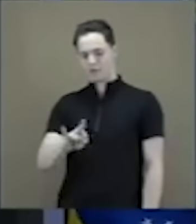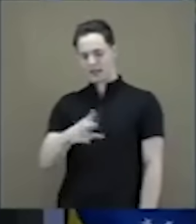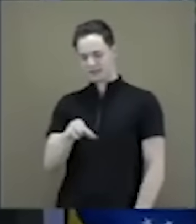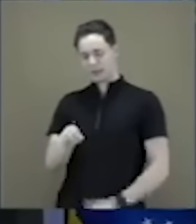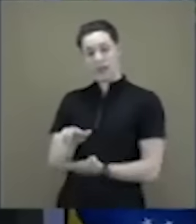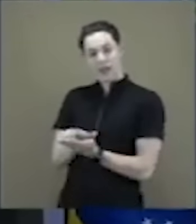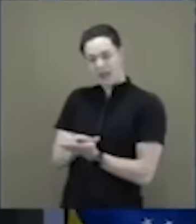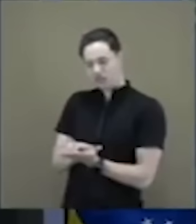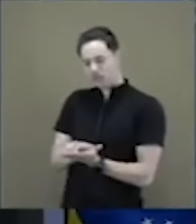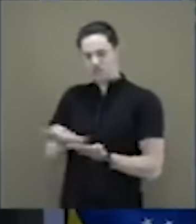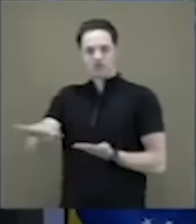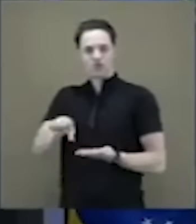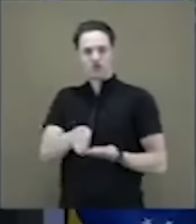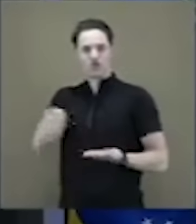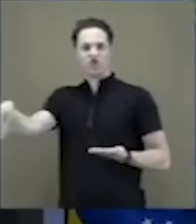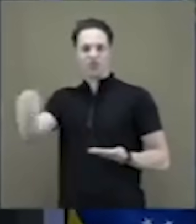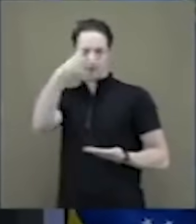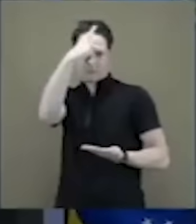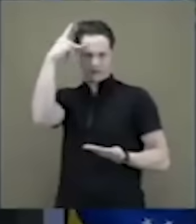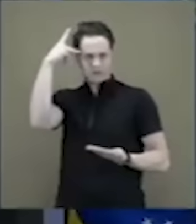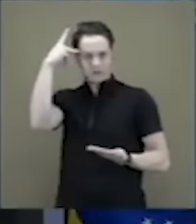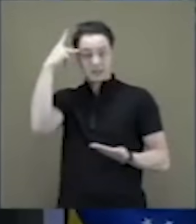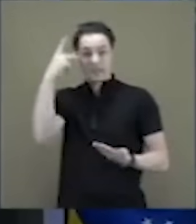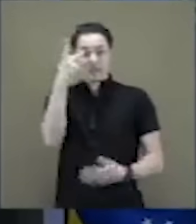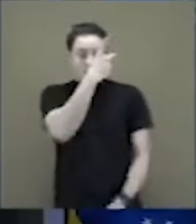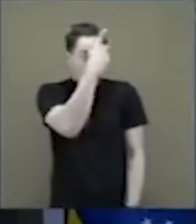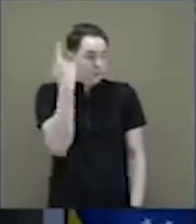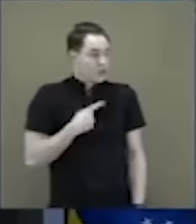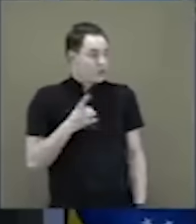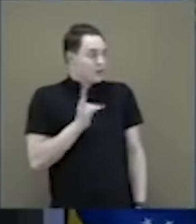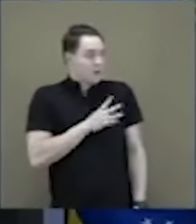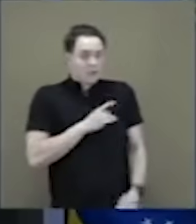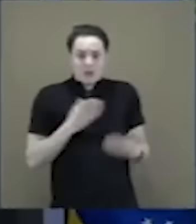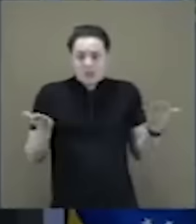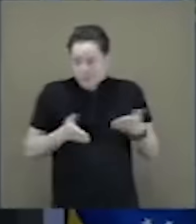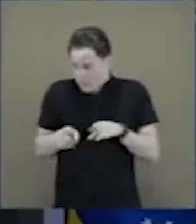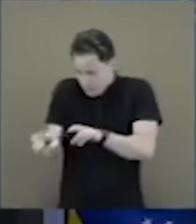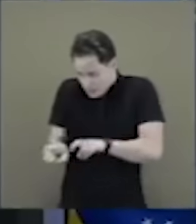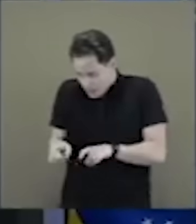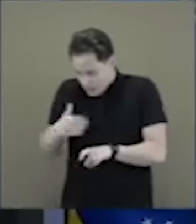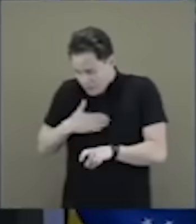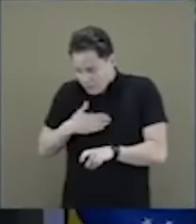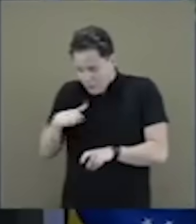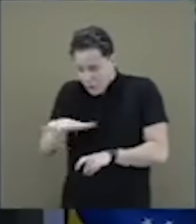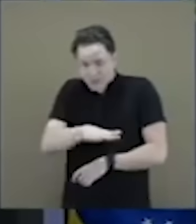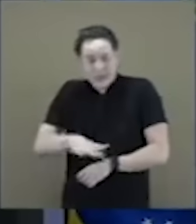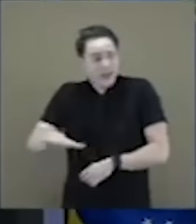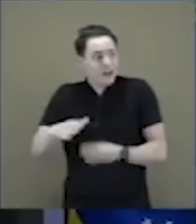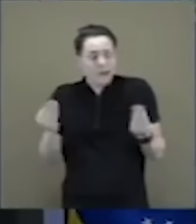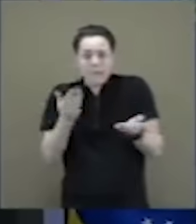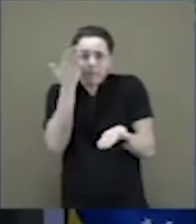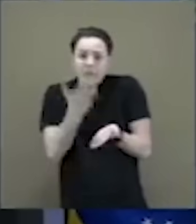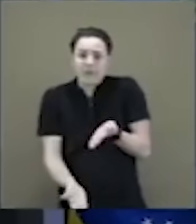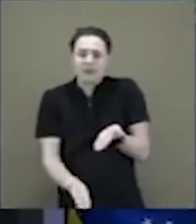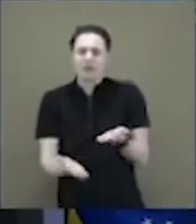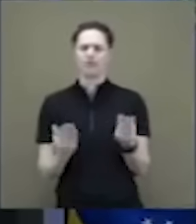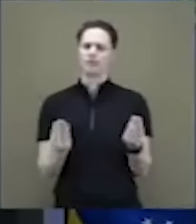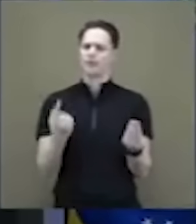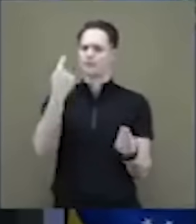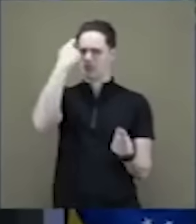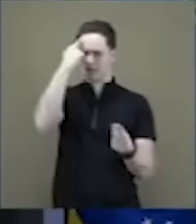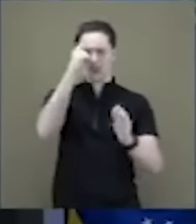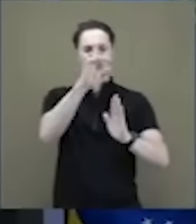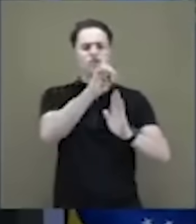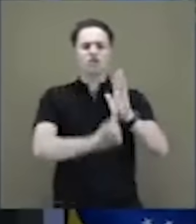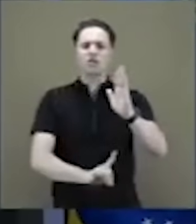social? E o direito à não desapropriação das propriedades